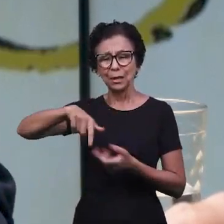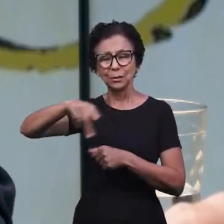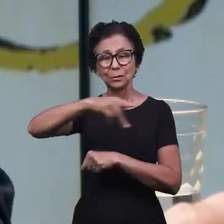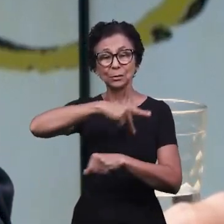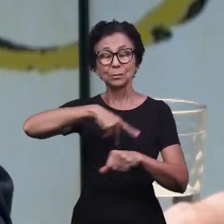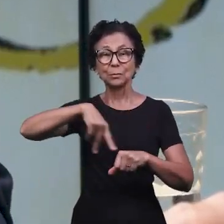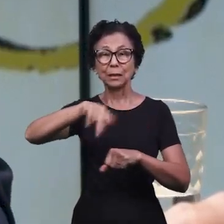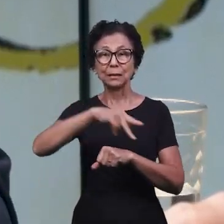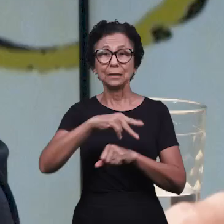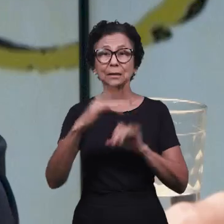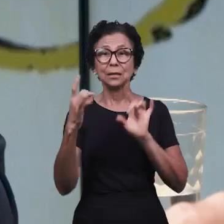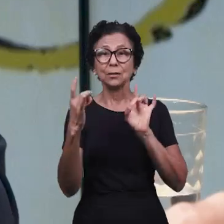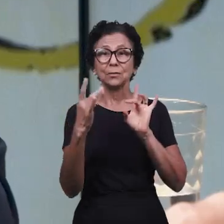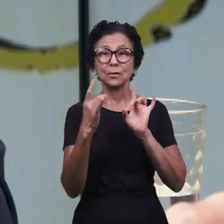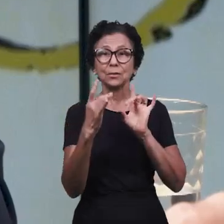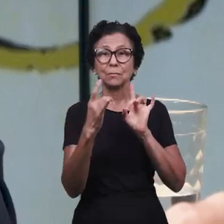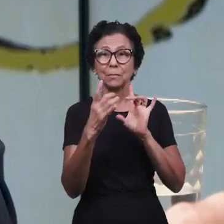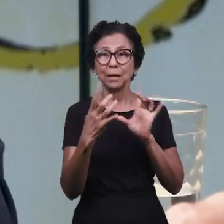mandaram, inclusive,